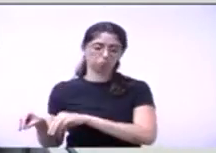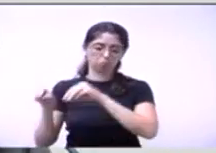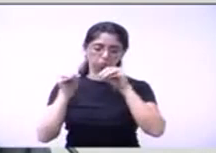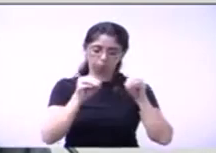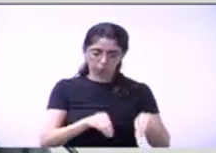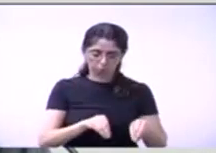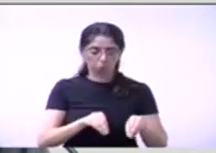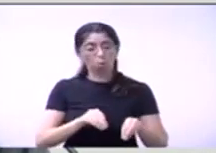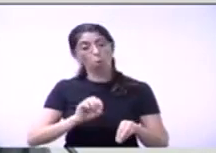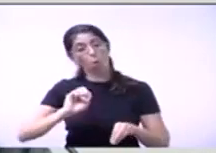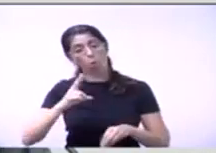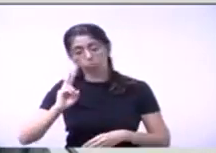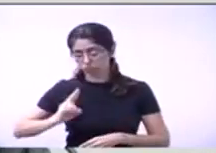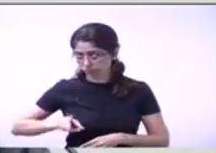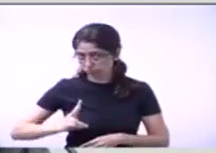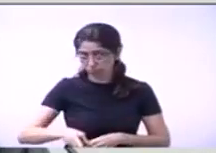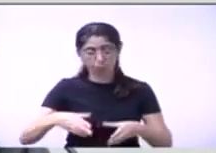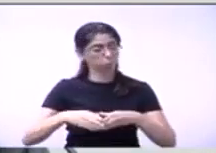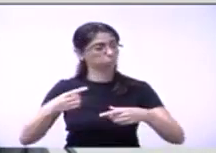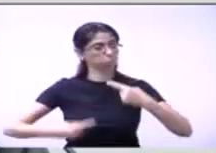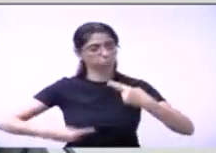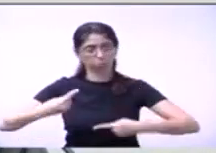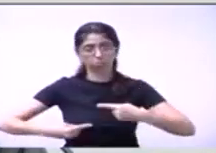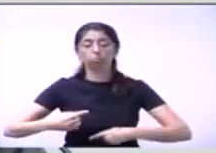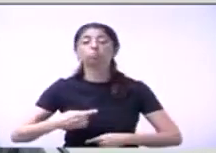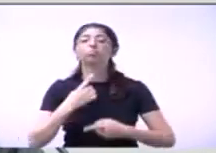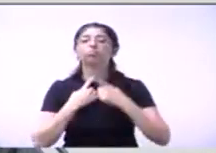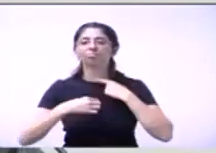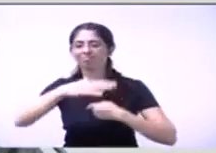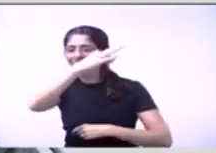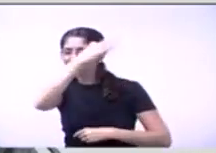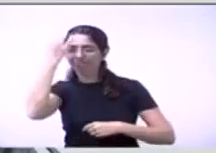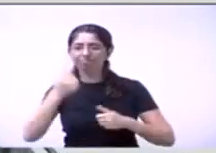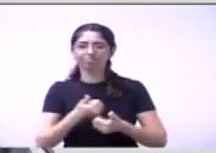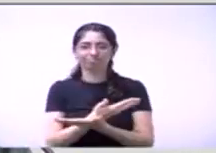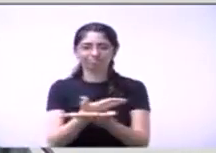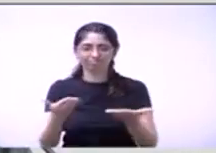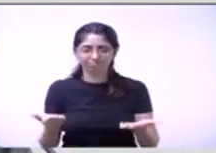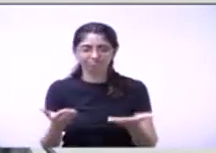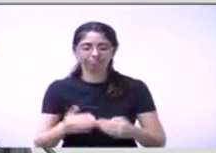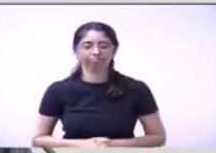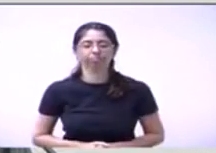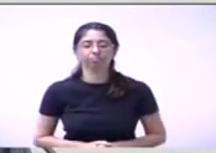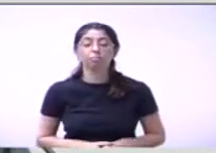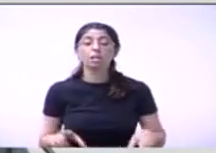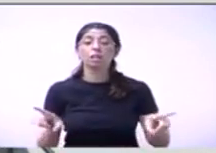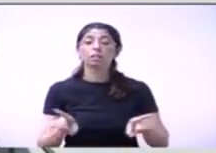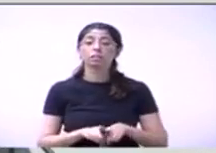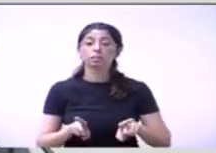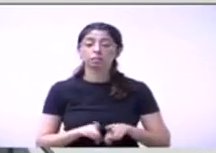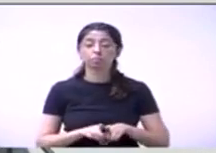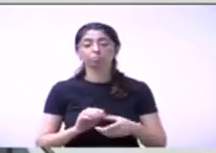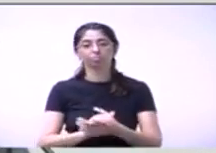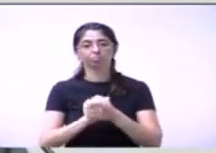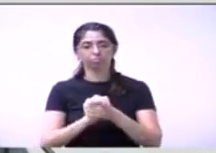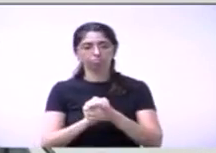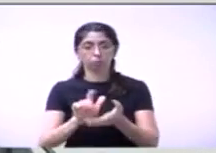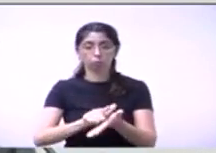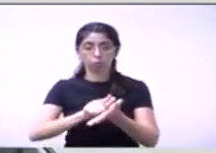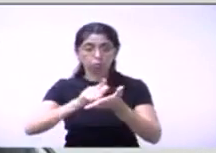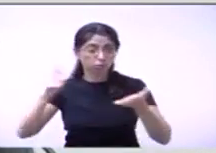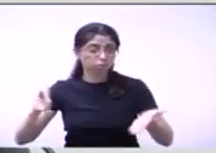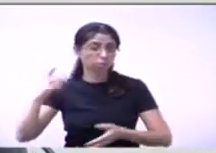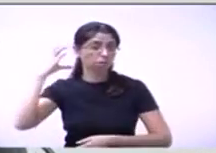mesmo partido, desejo uma boa sorte a todos. Também gostaria de cumprimentar a imprensa presente, a imprensa que nos